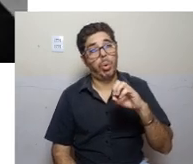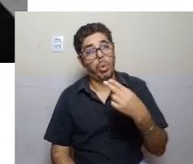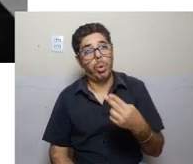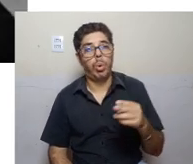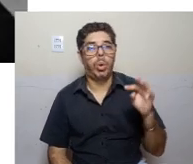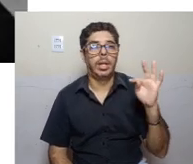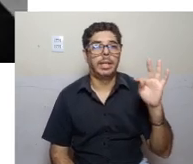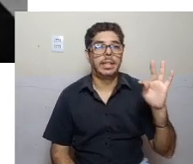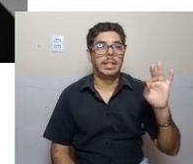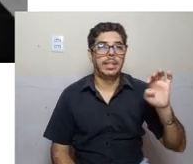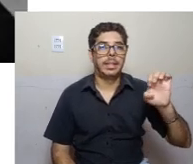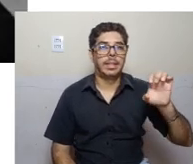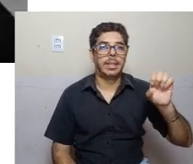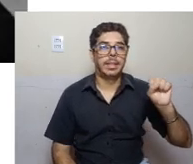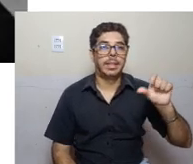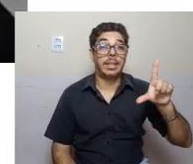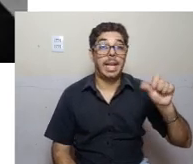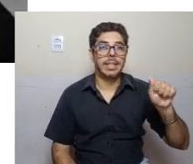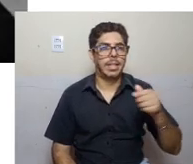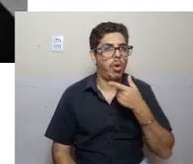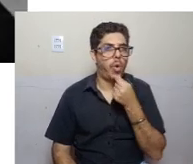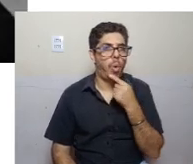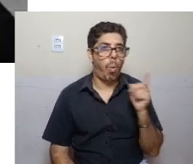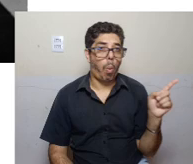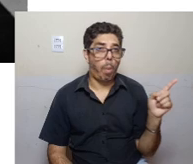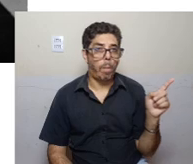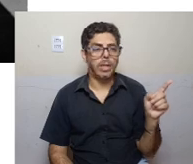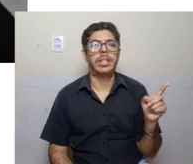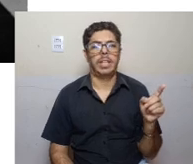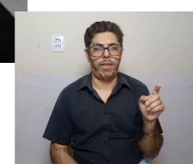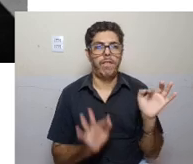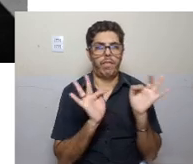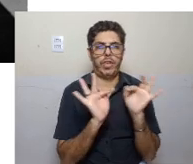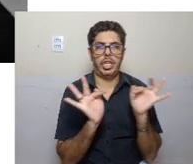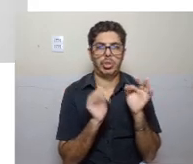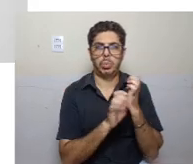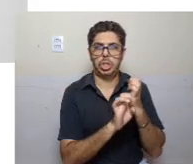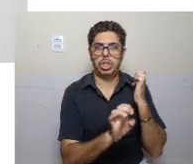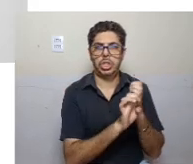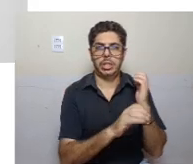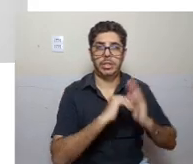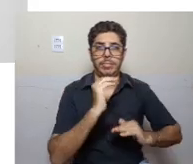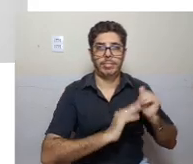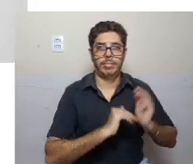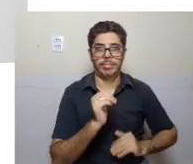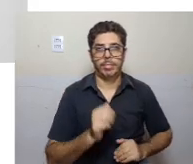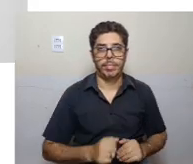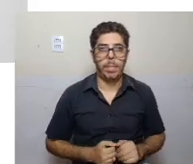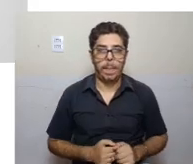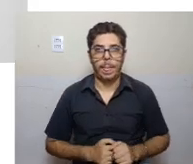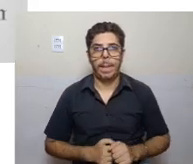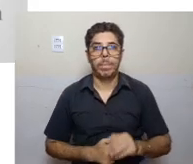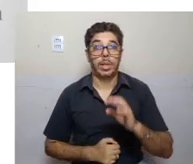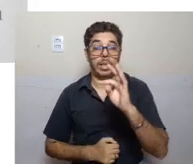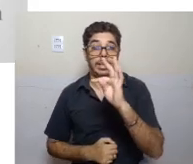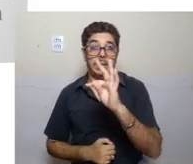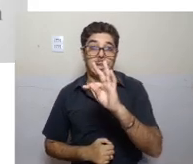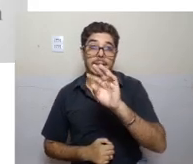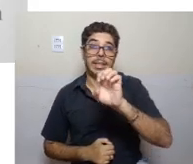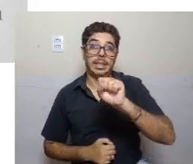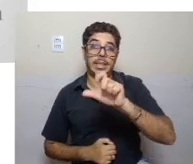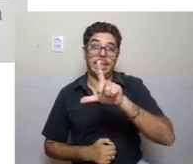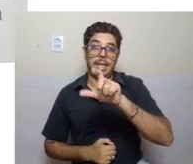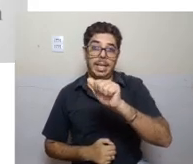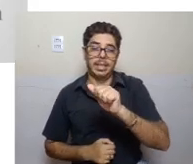de Tesla, em homenagem ao físico e engenheiro croata Nikola Tesla. O Tesla ainda pode ser escrito em termos do